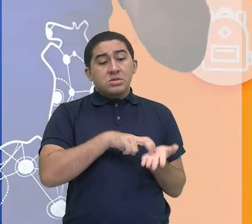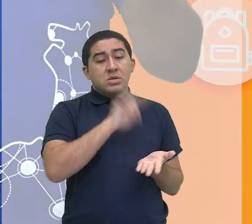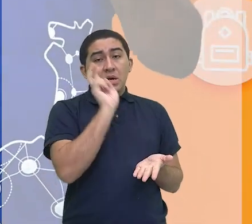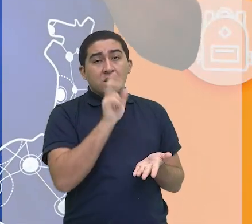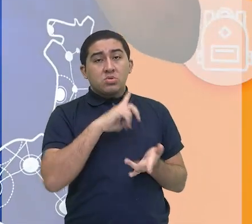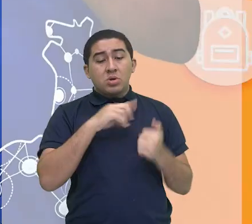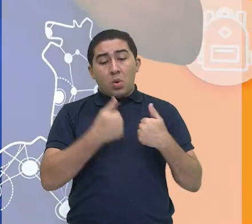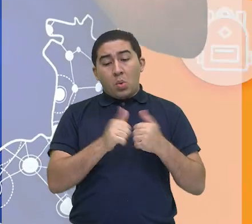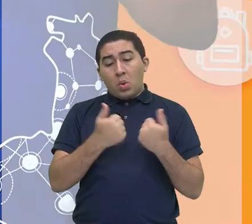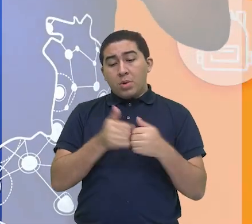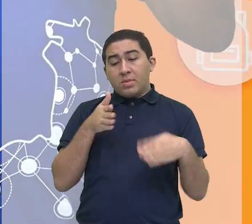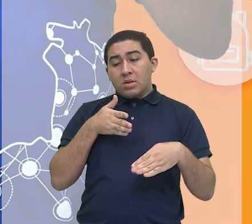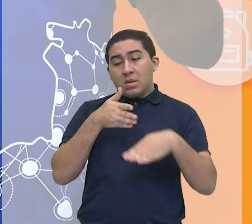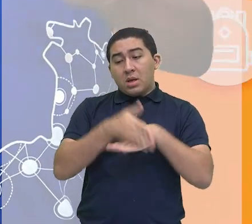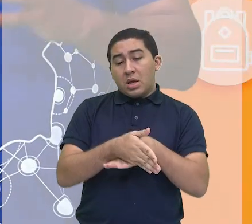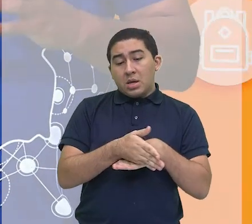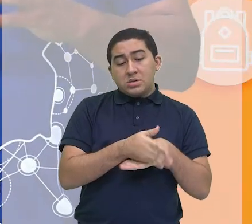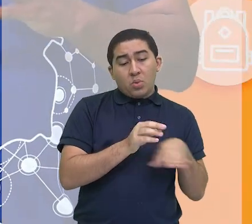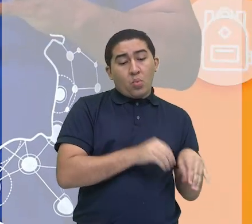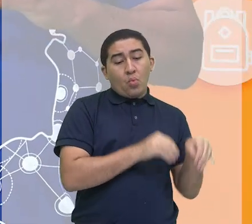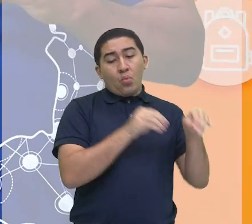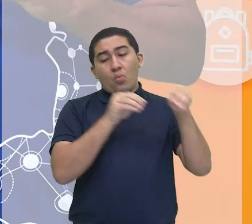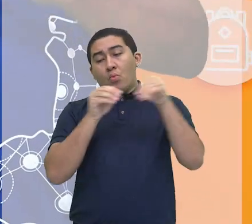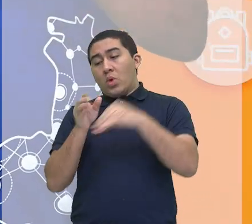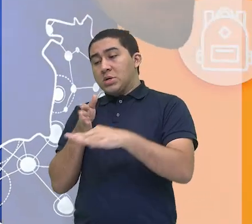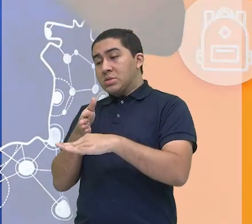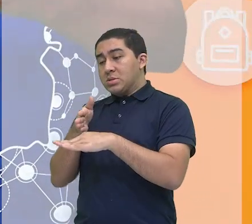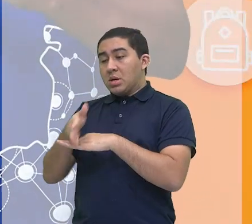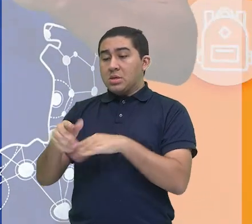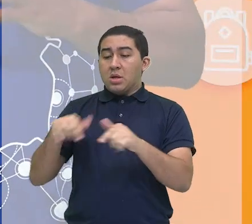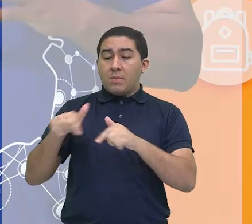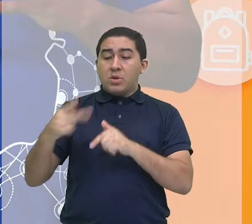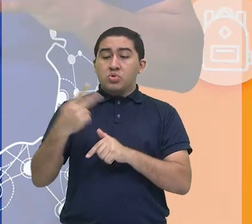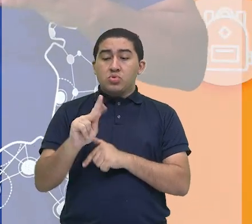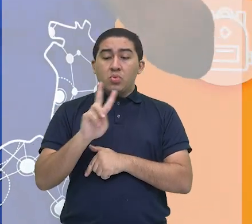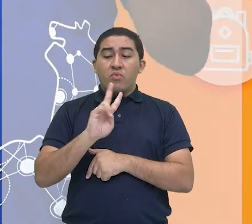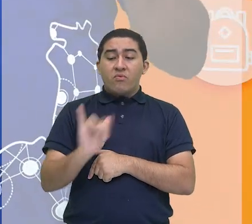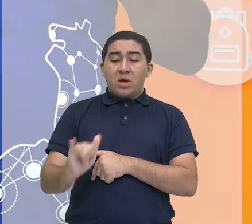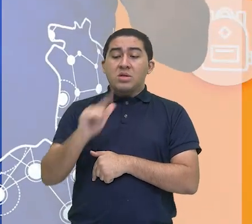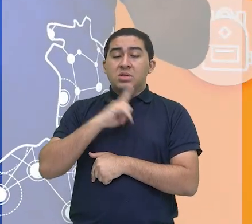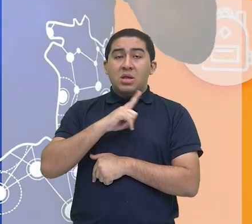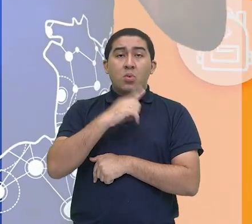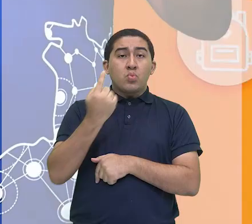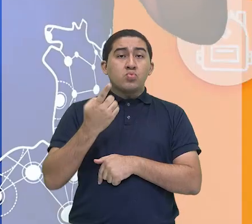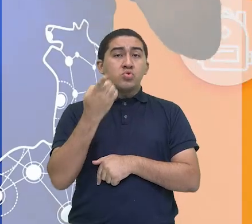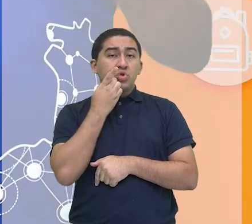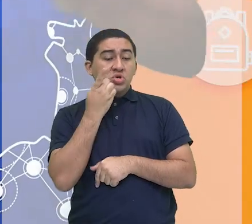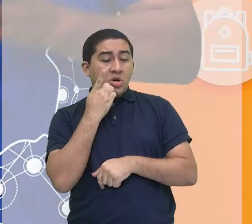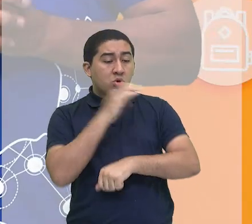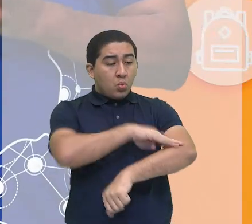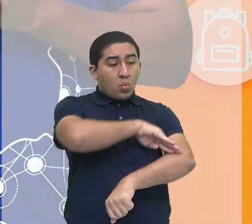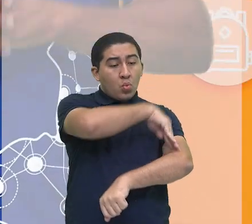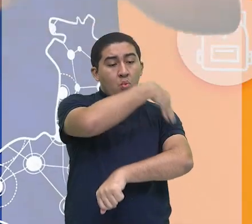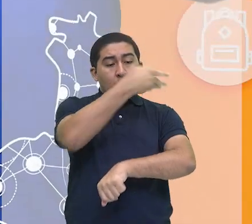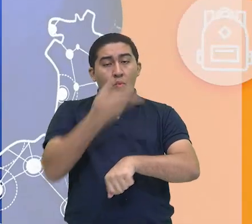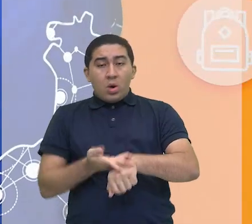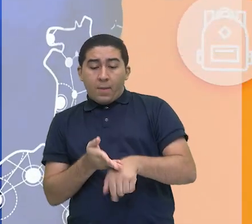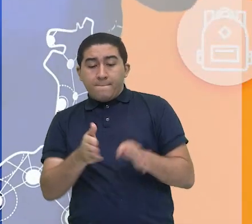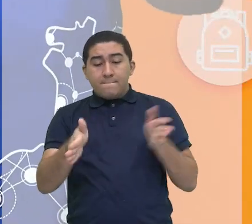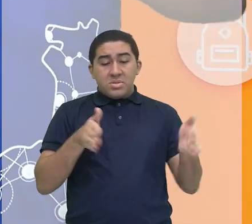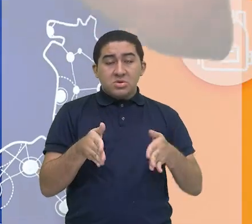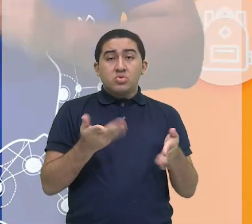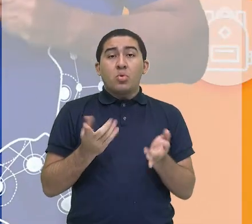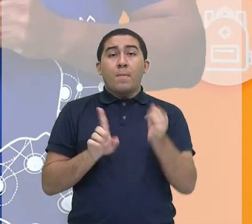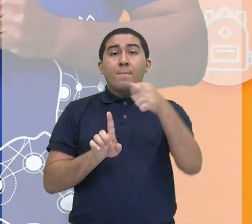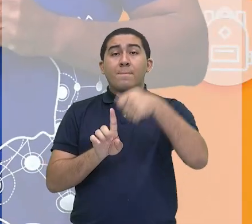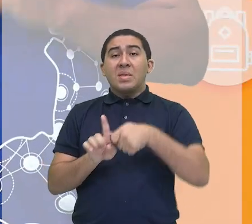ônibus muitas vezes, né? O transporte ali, você vai para aquele local, passa um dia, compra um horário lá dentro, para final do